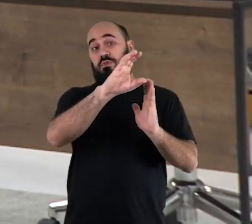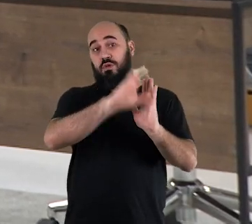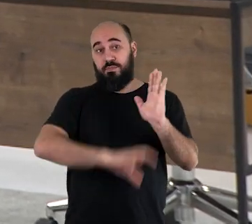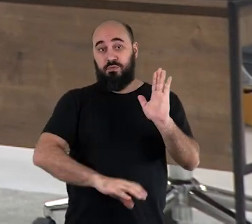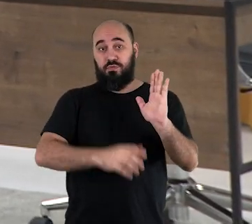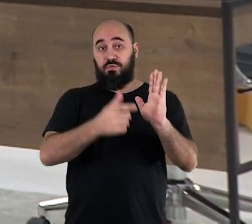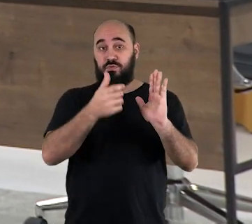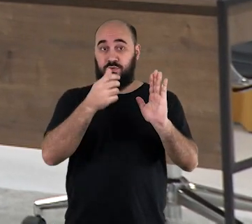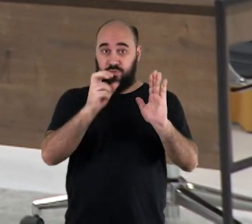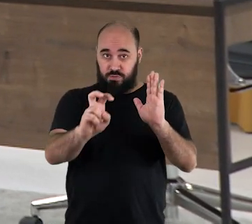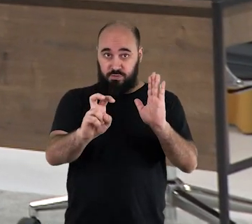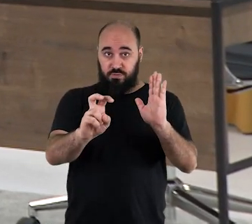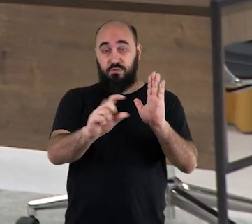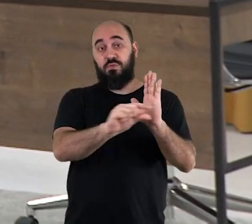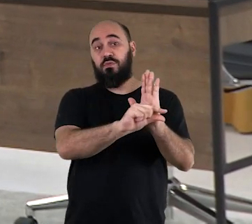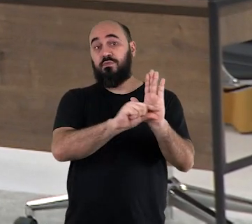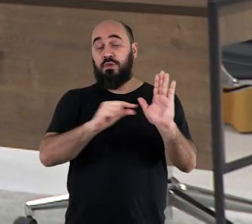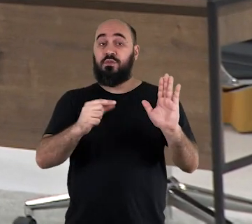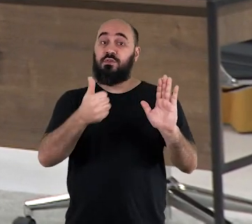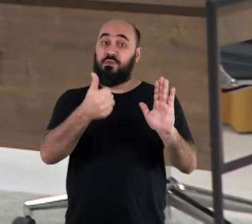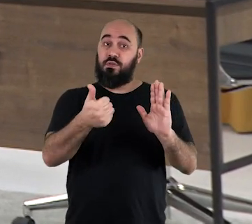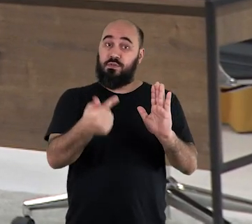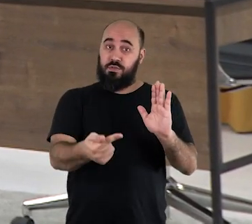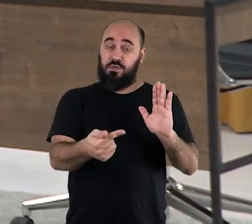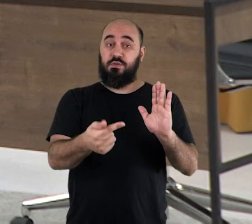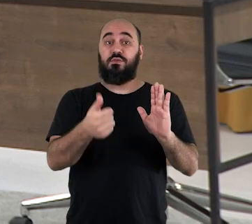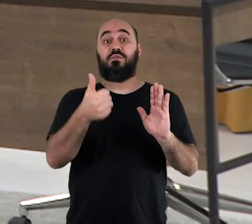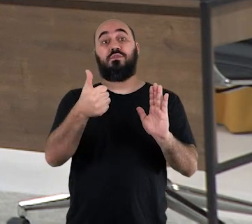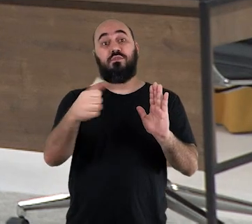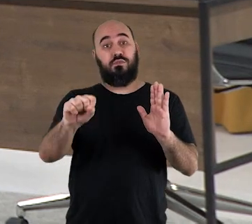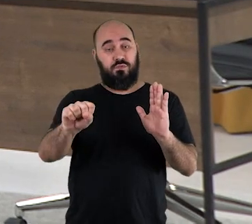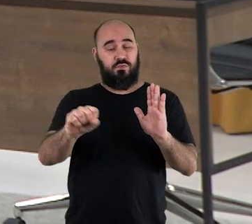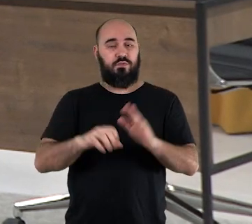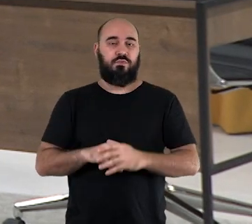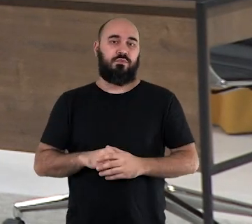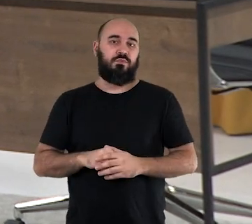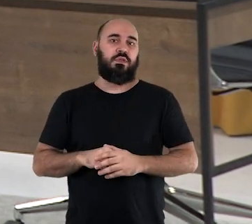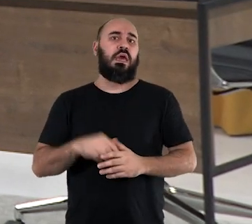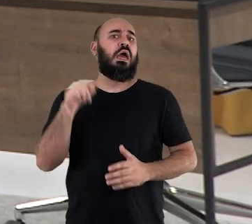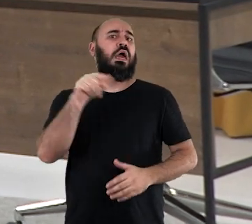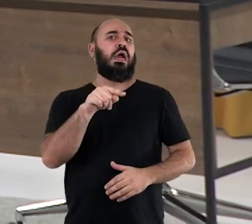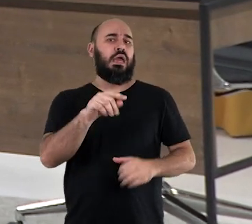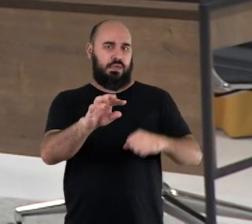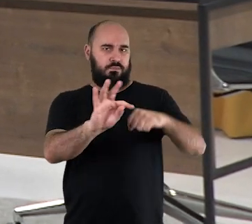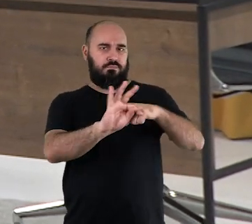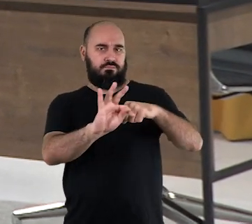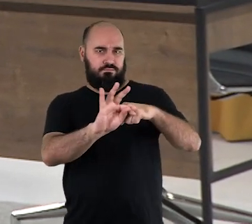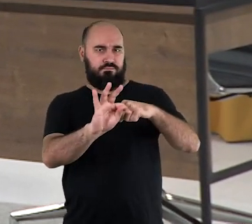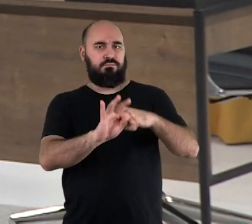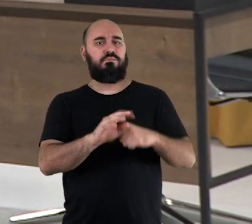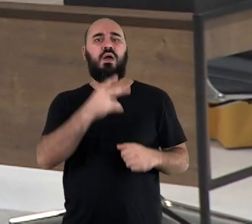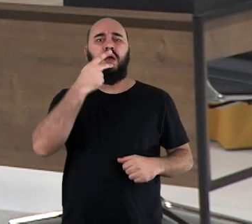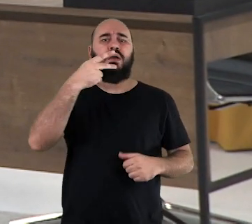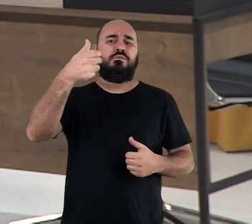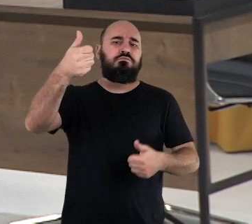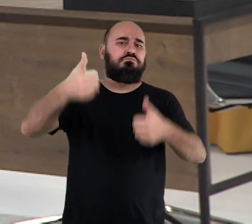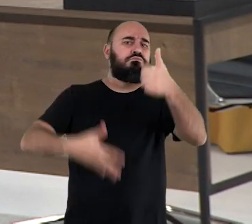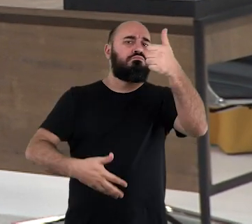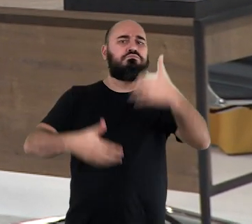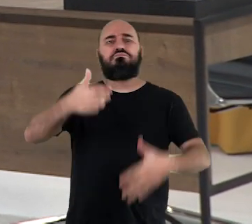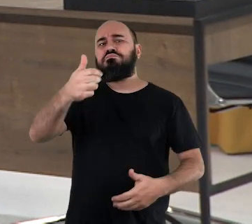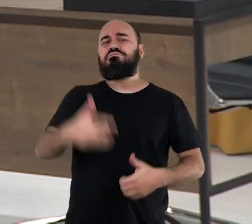eu vou ler aqui os versos 17 e 18. Tiago está falando nesse contexto aqui a respeito